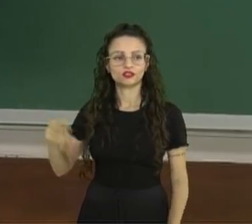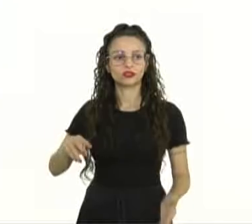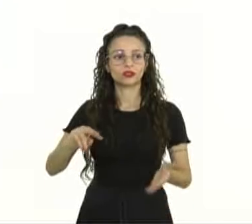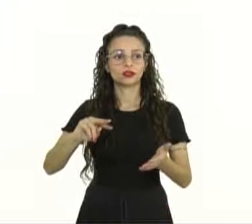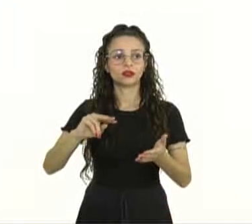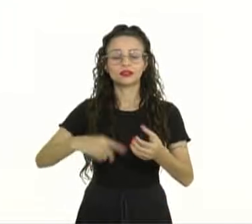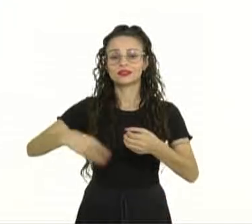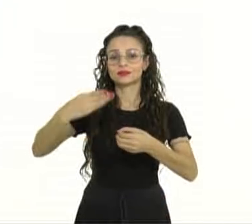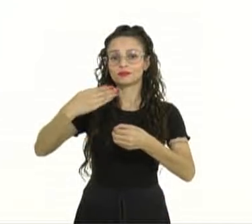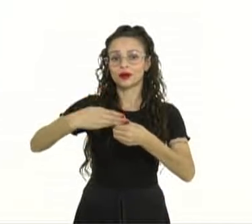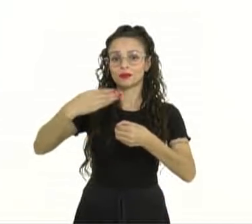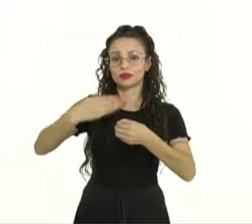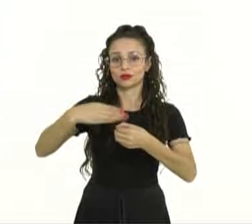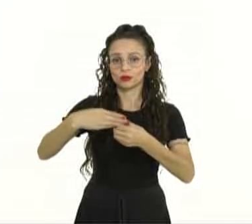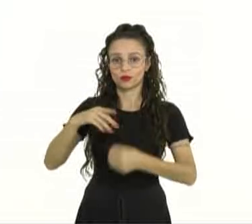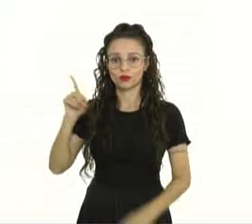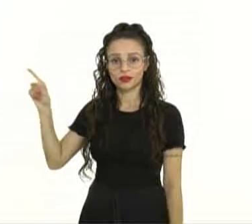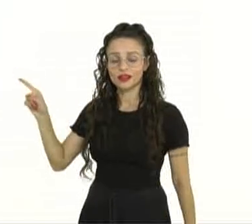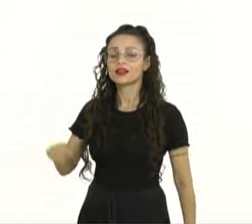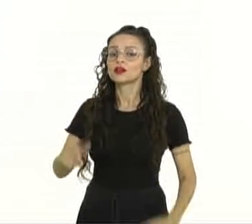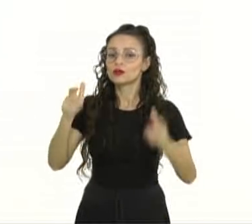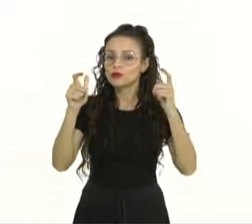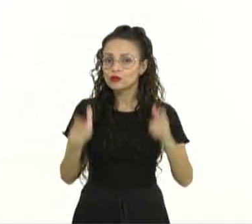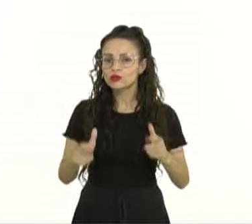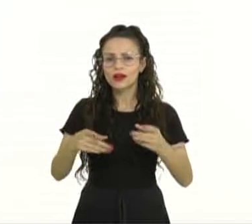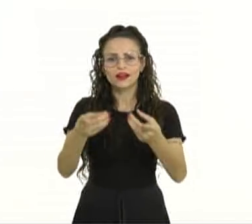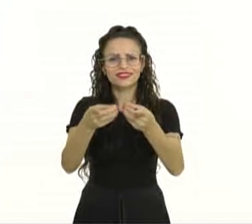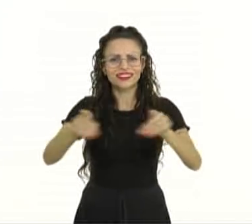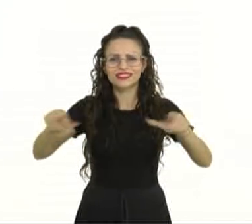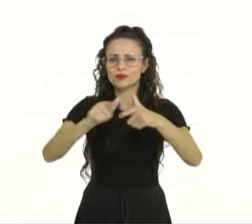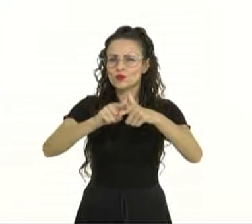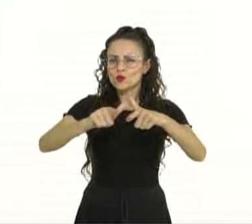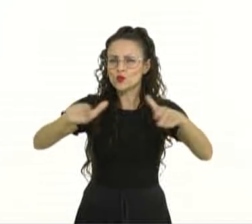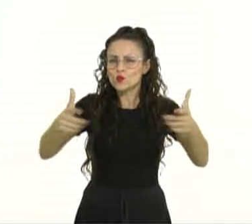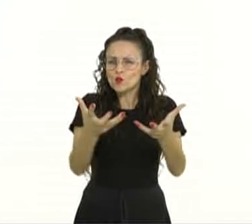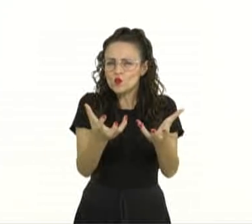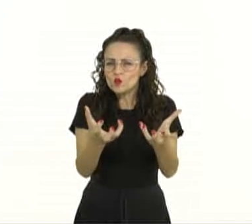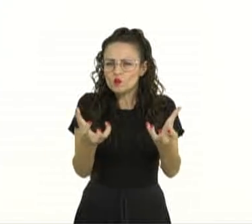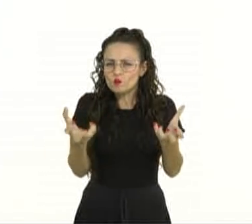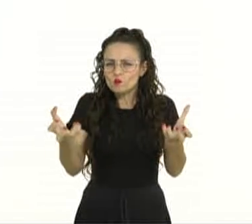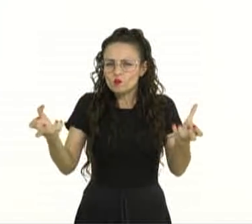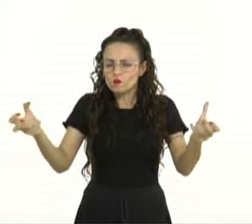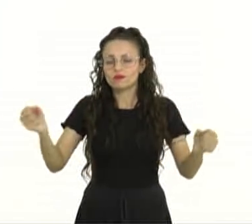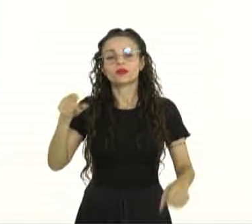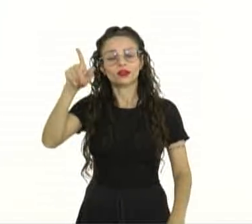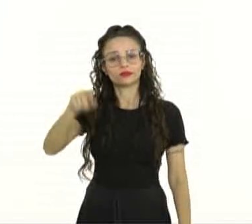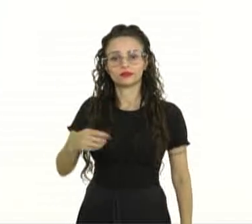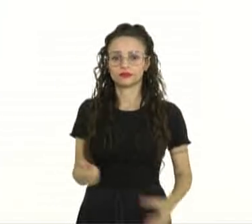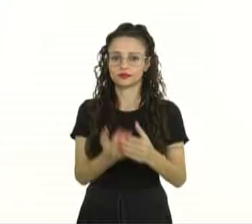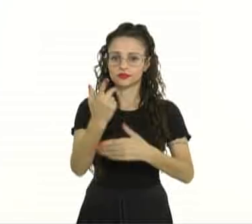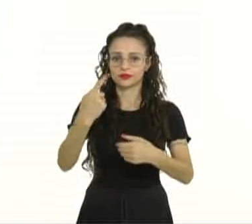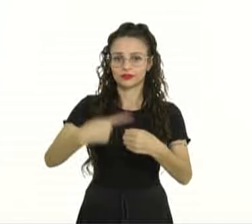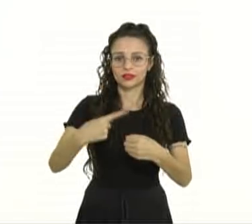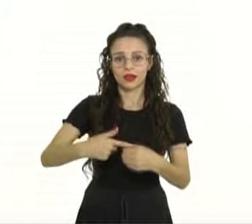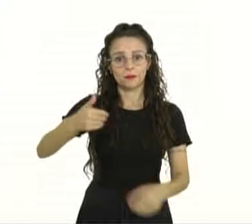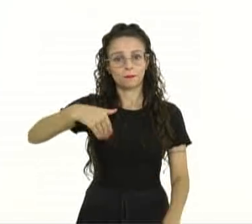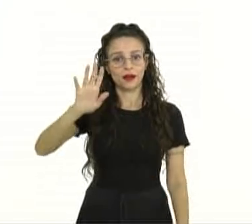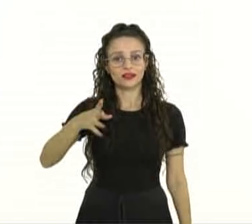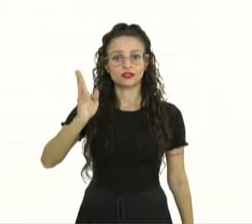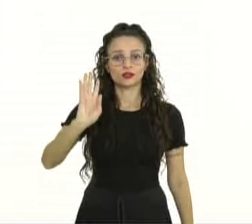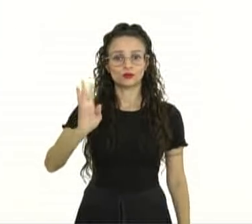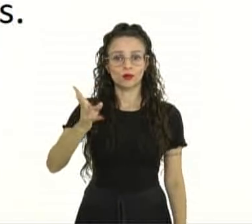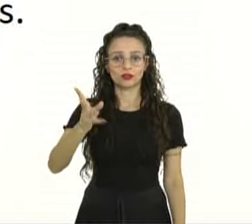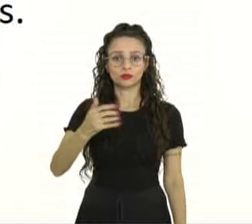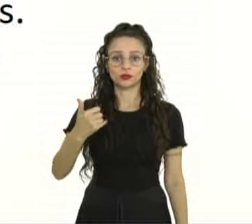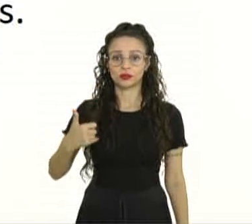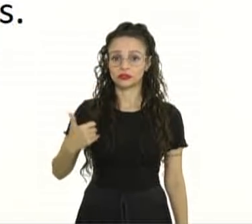no meio também de uma região extremamente desértica, seca, árida, surgir uma cidade de mais de 4.000 anos de